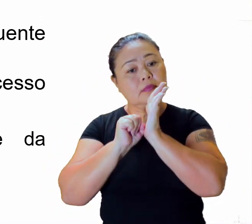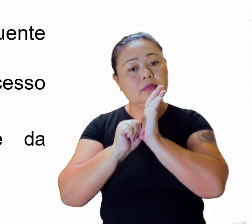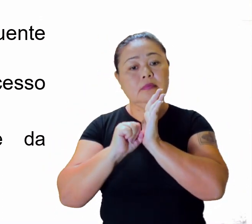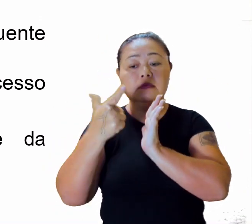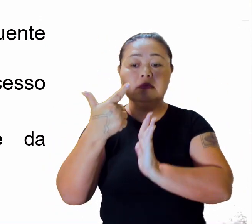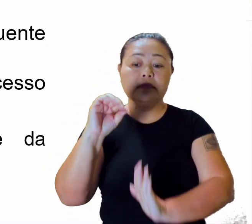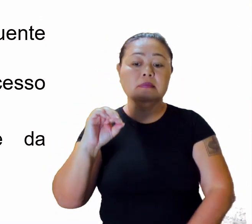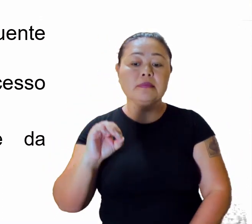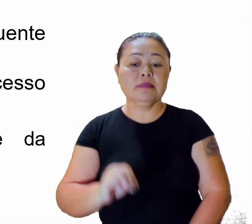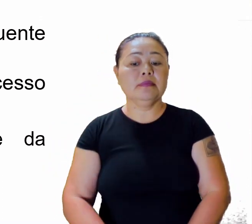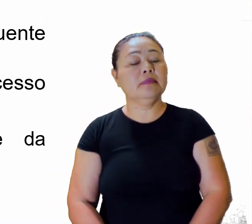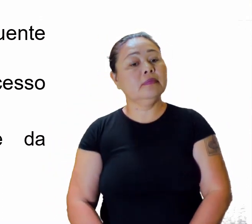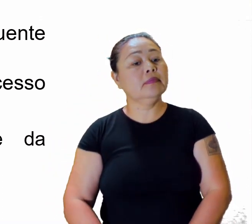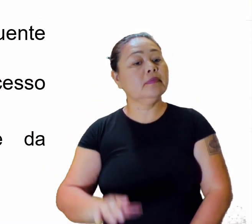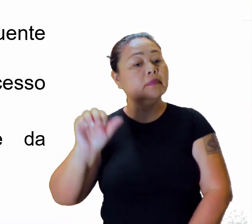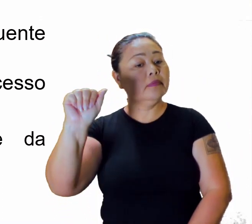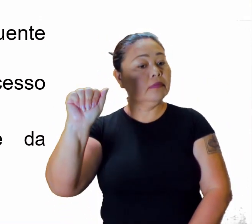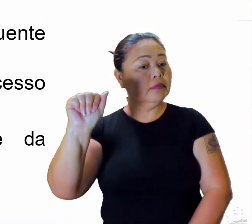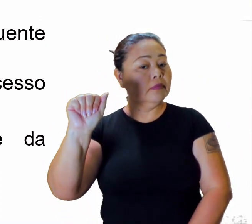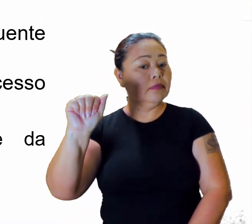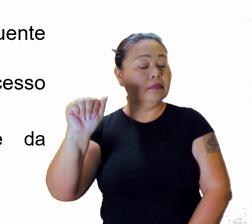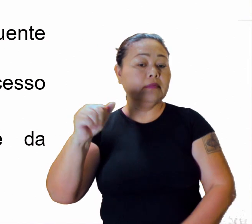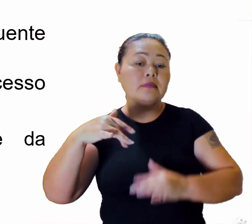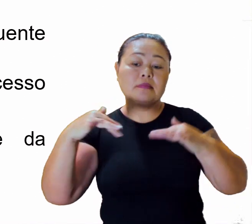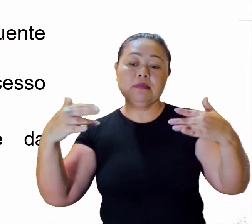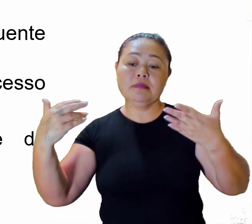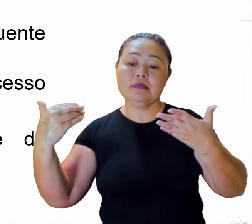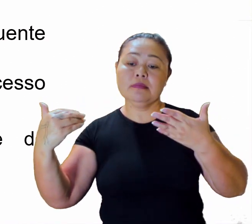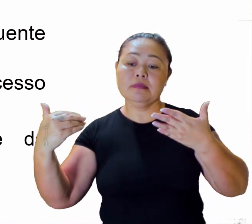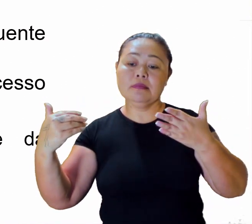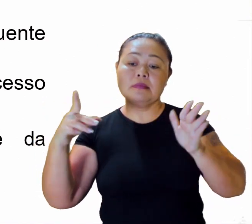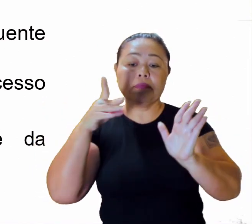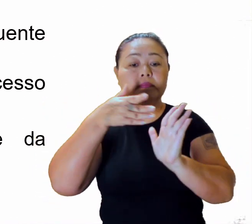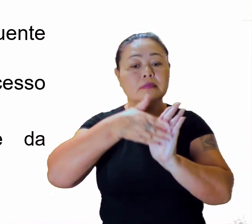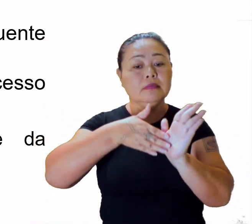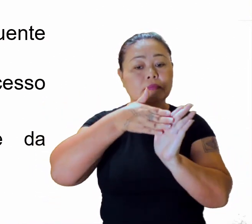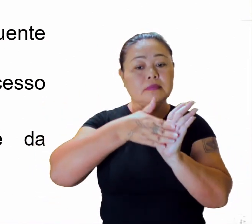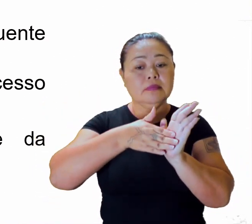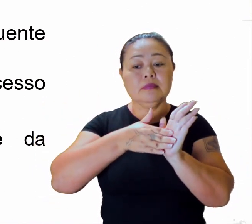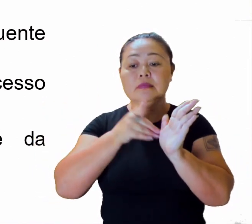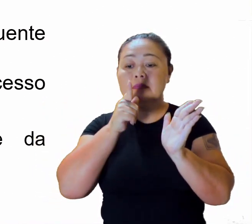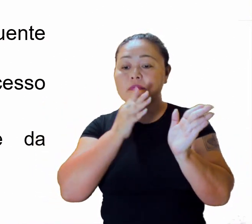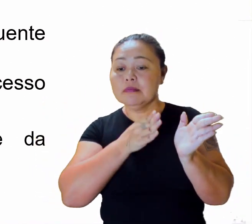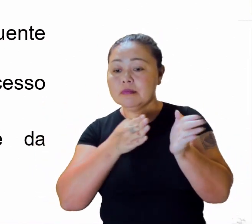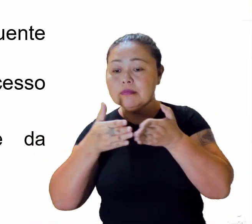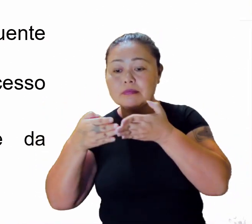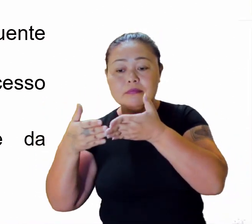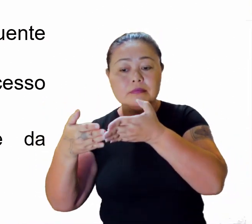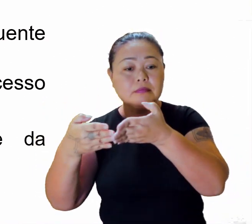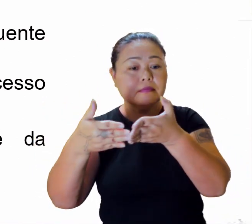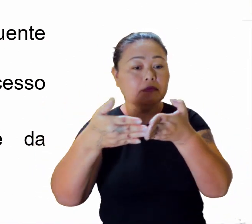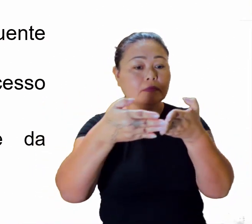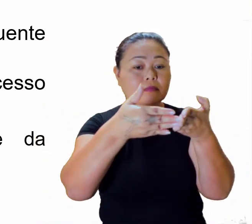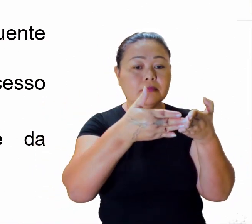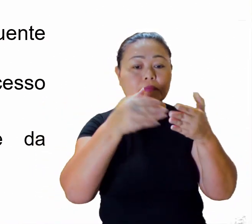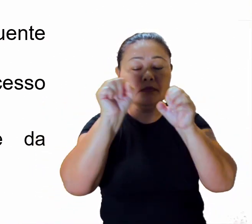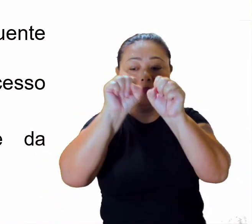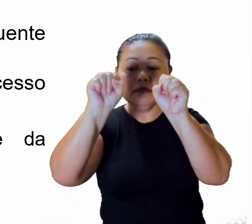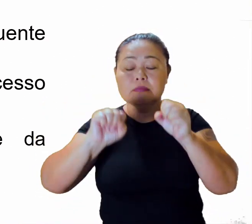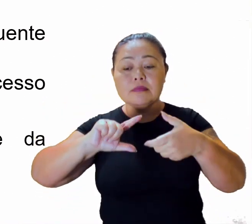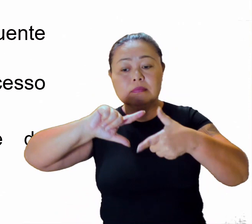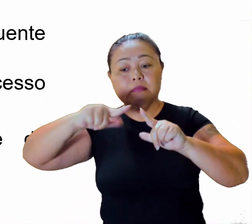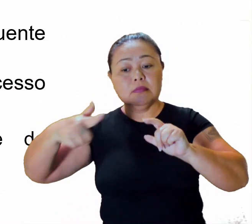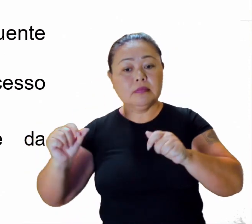do século XX. A. Expansão das ferrovias e hidrovias como sistema